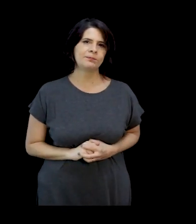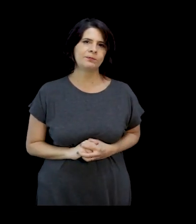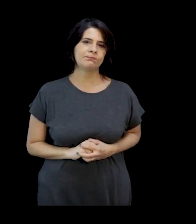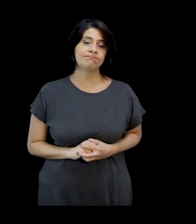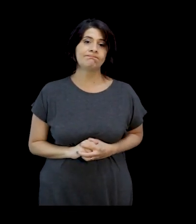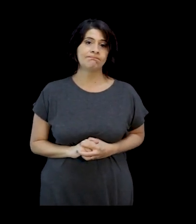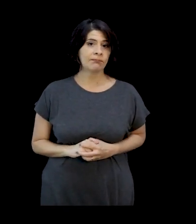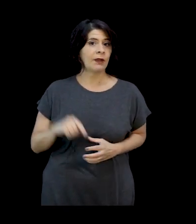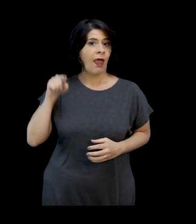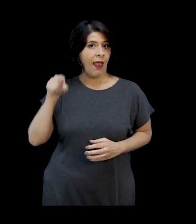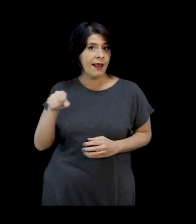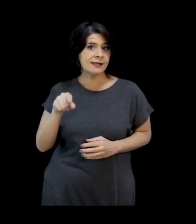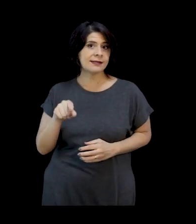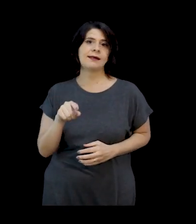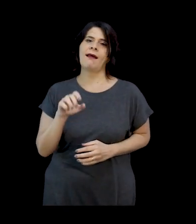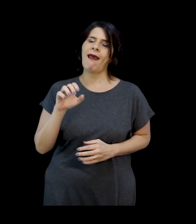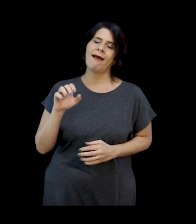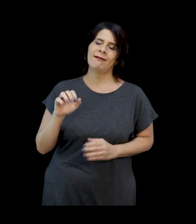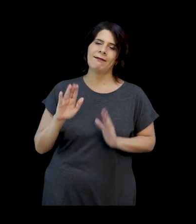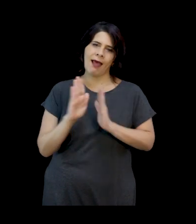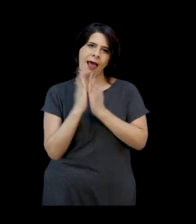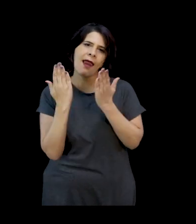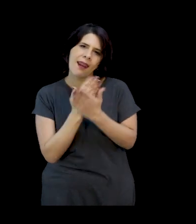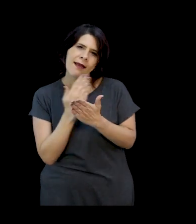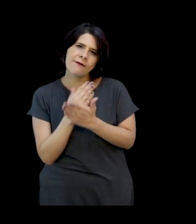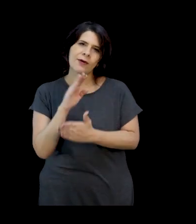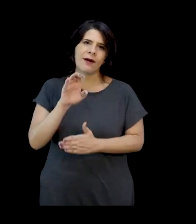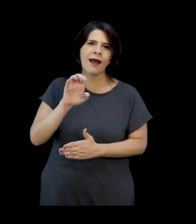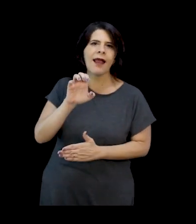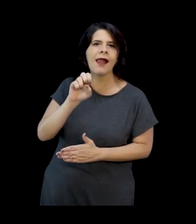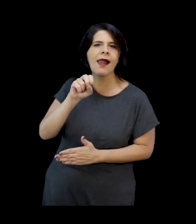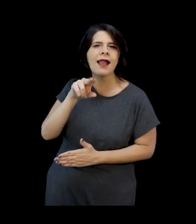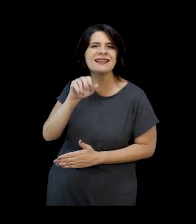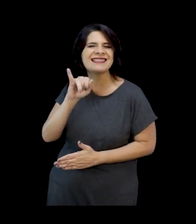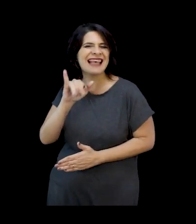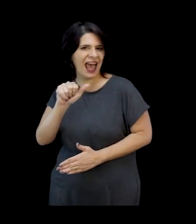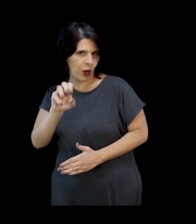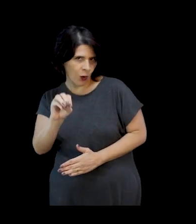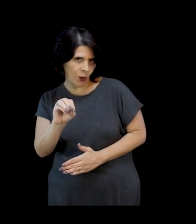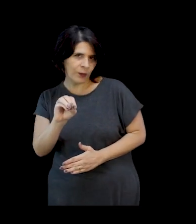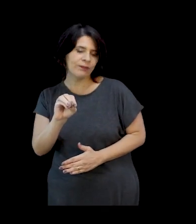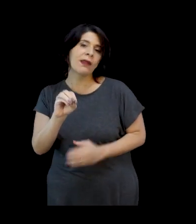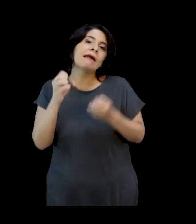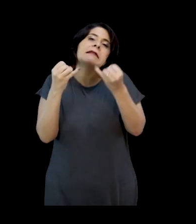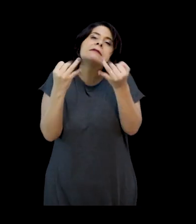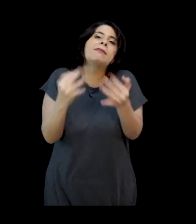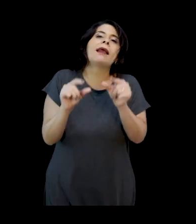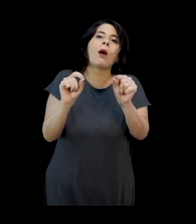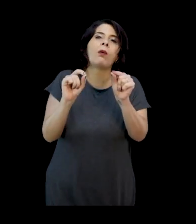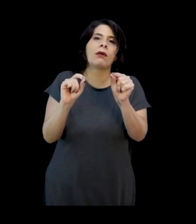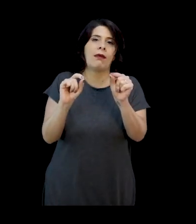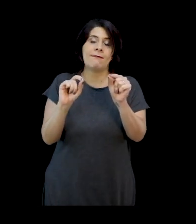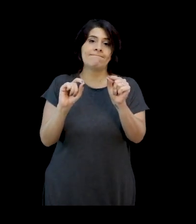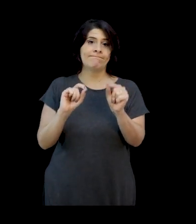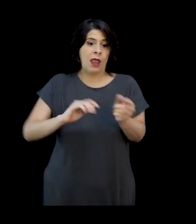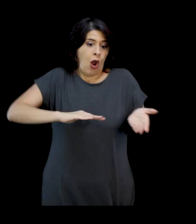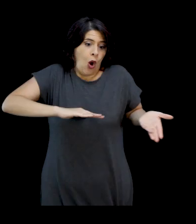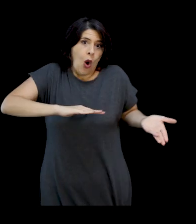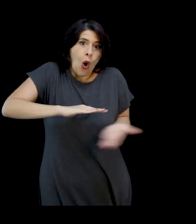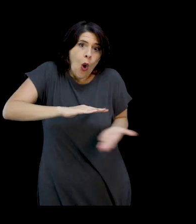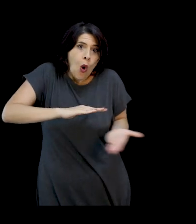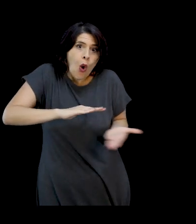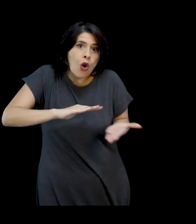Trata-se de um ensaio que efetivamente fala muito sobre a situação cultural